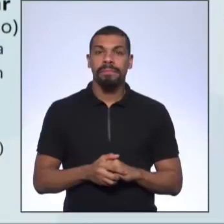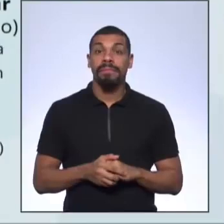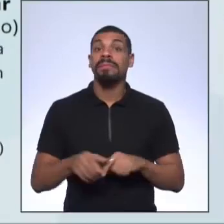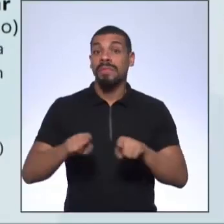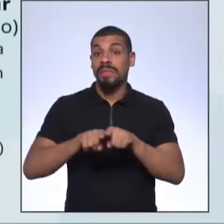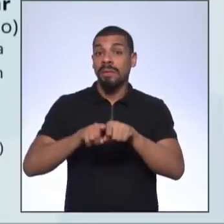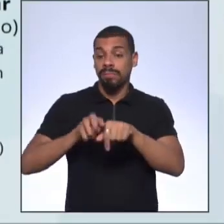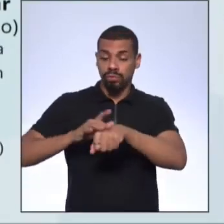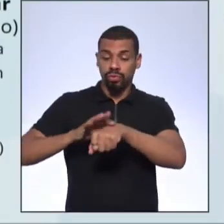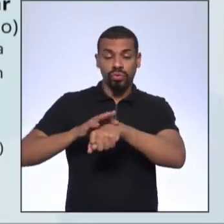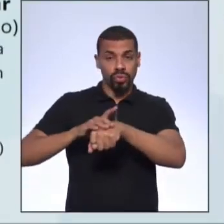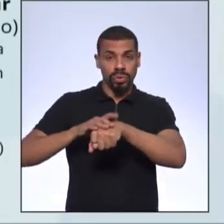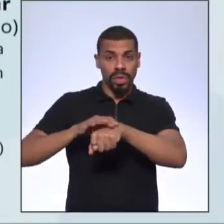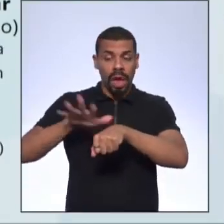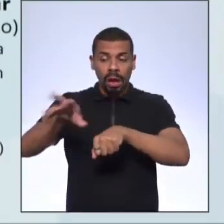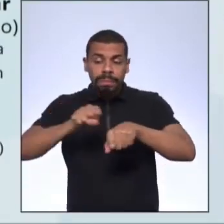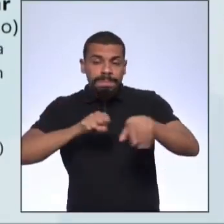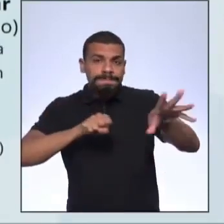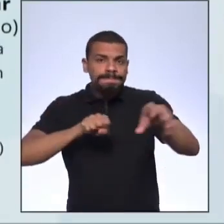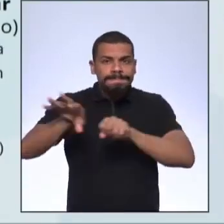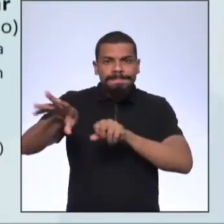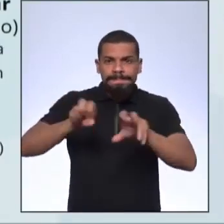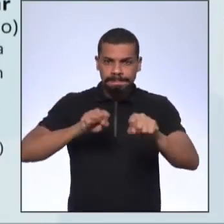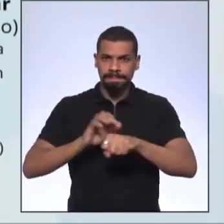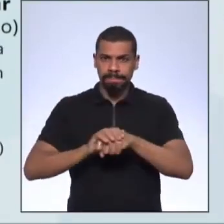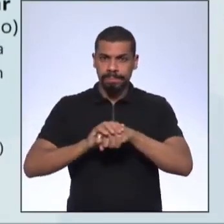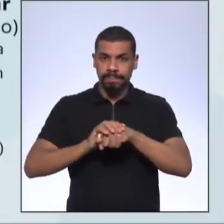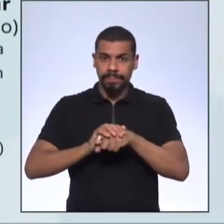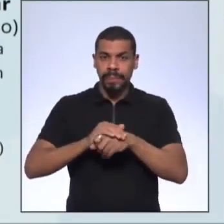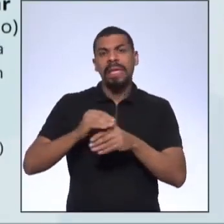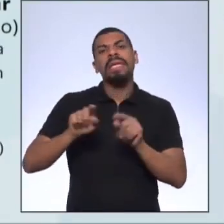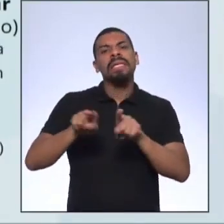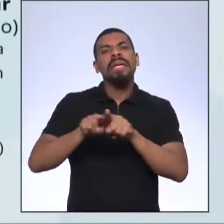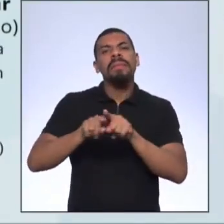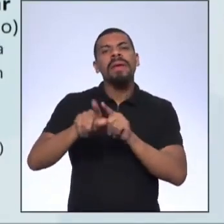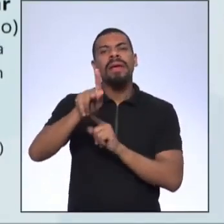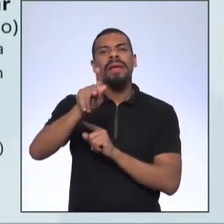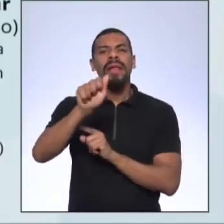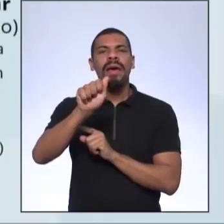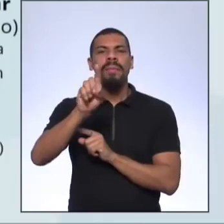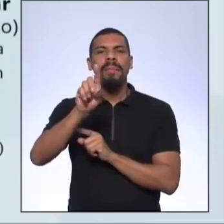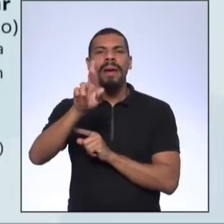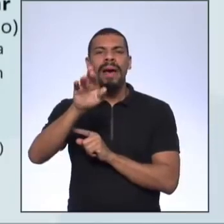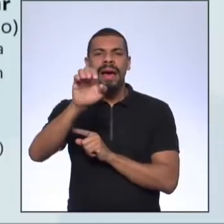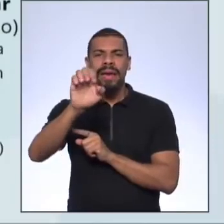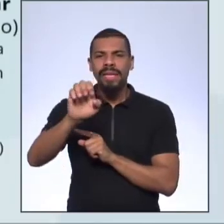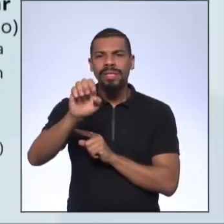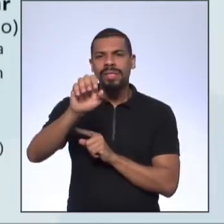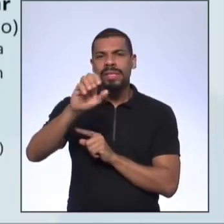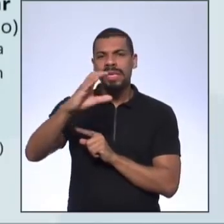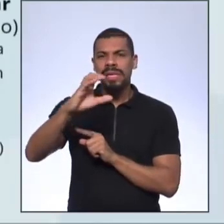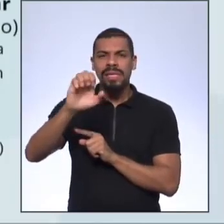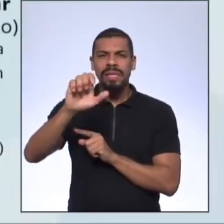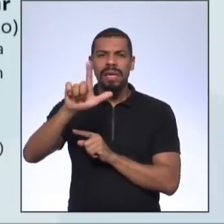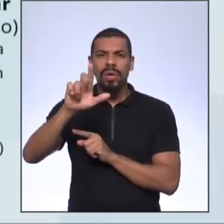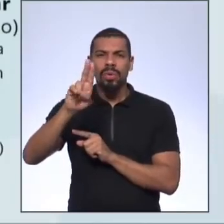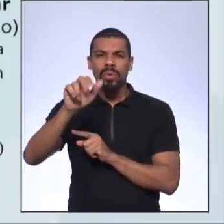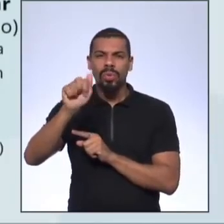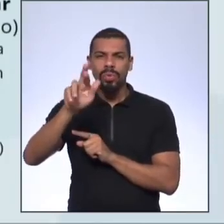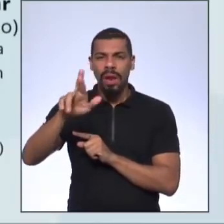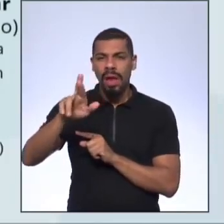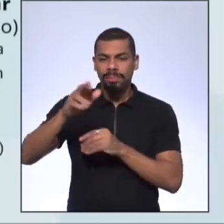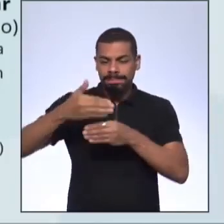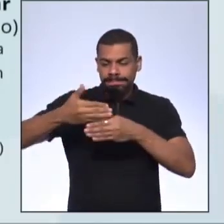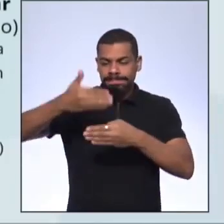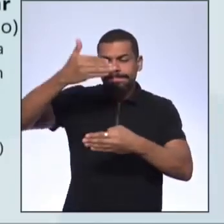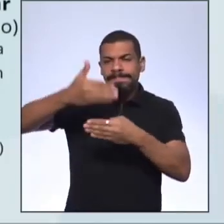causar doenças, tá? Então, na parede celular, existe, como eu falei, esse peptídeo glicano, que forma